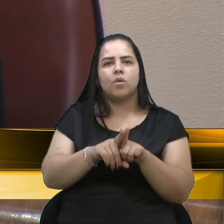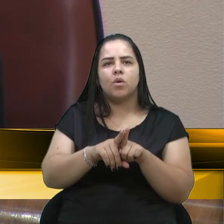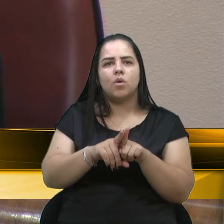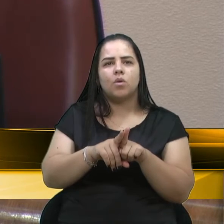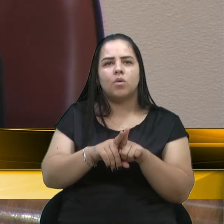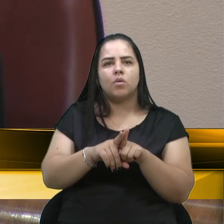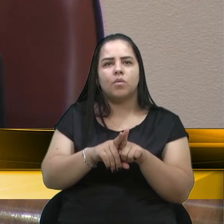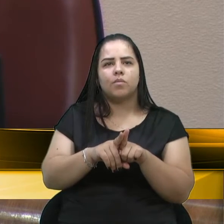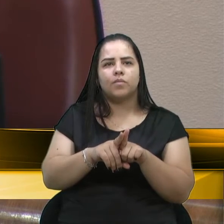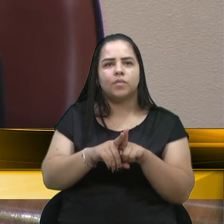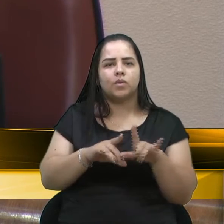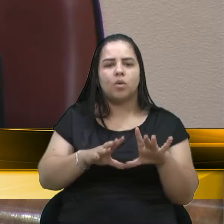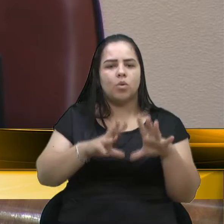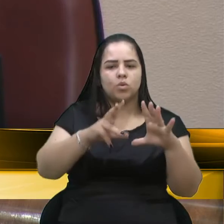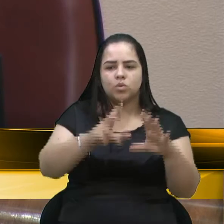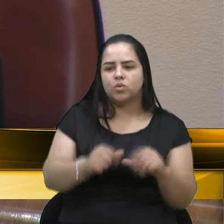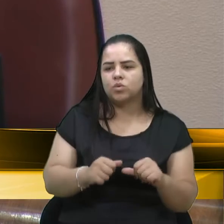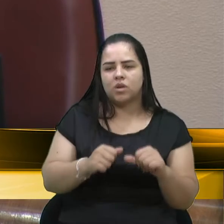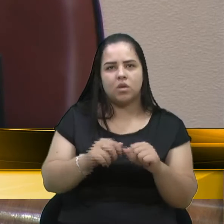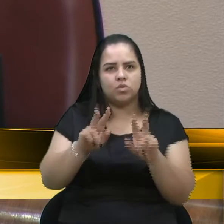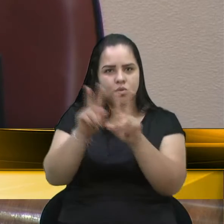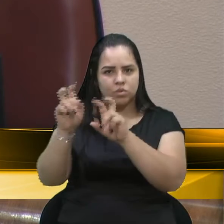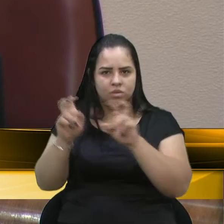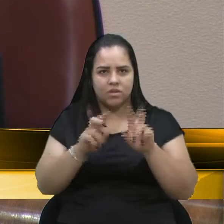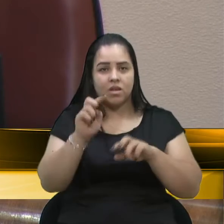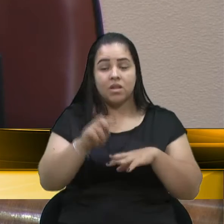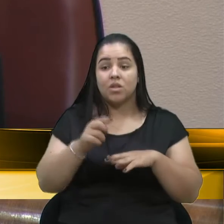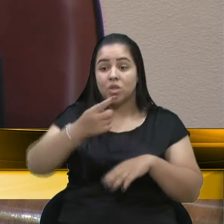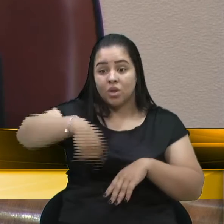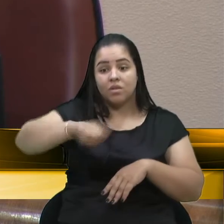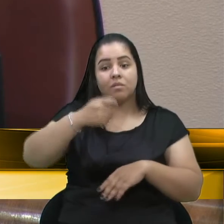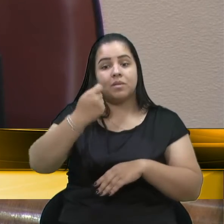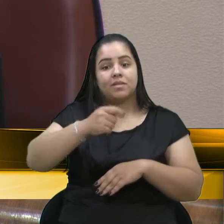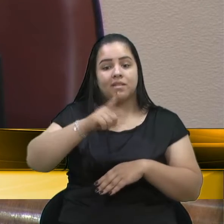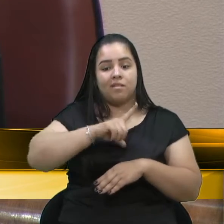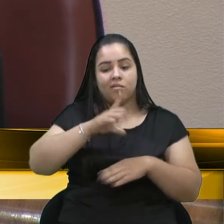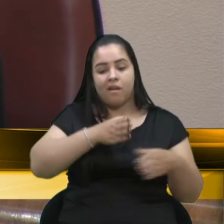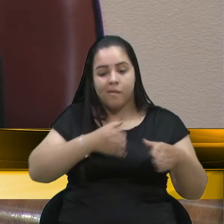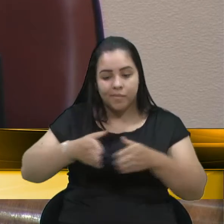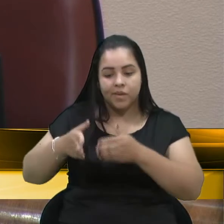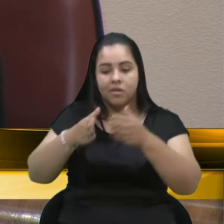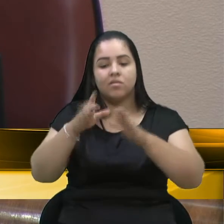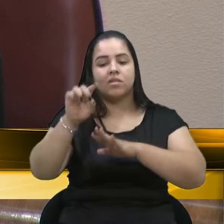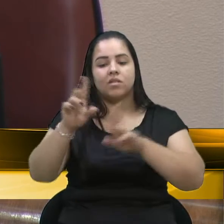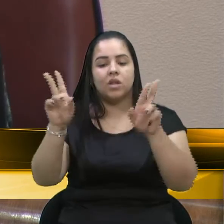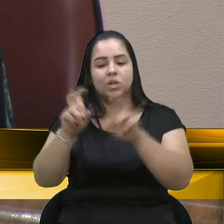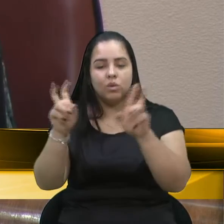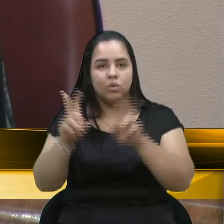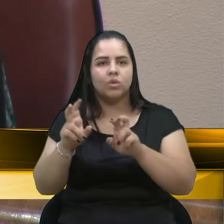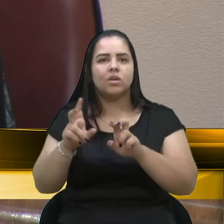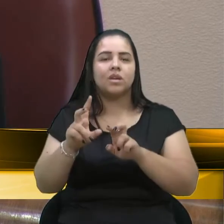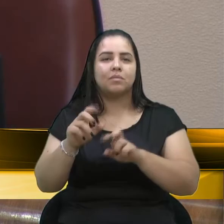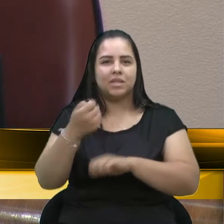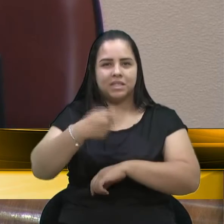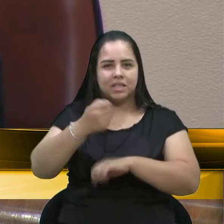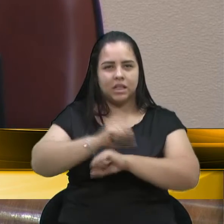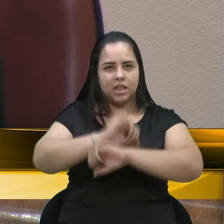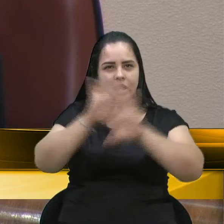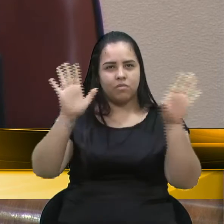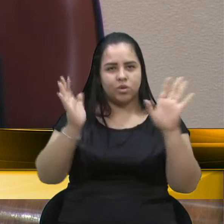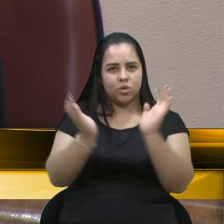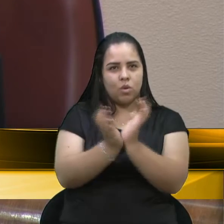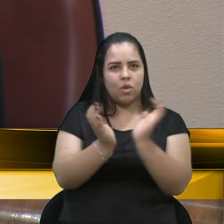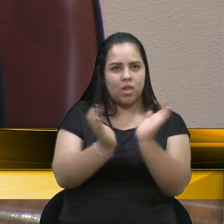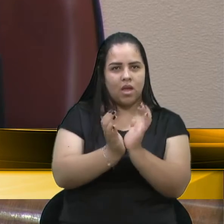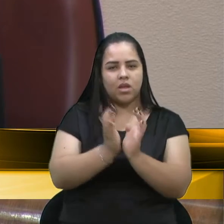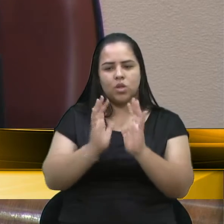caminho importante nesse sentido, porque, como disse a Tatiane, e é importante deixar claro para os colegas e para quem está nos acompanhando, que o autismo,